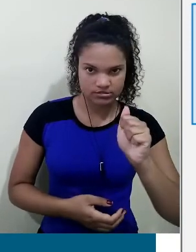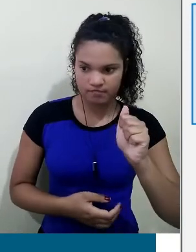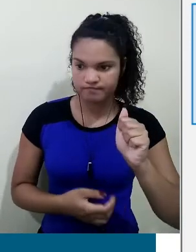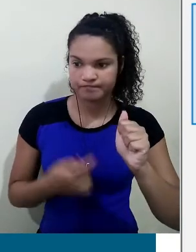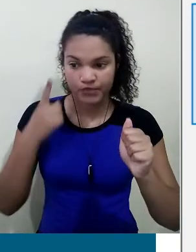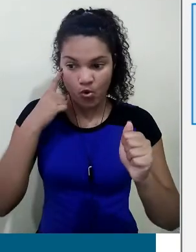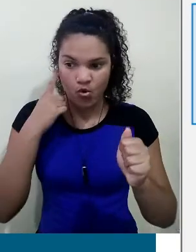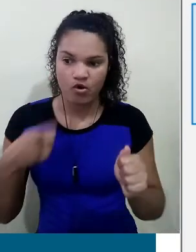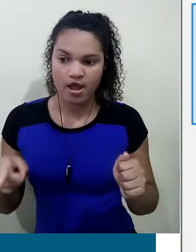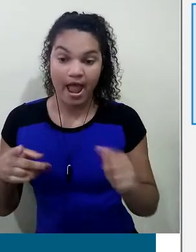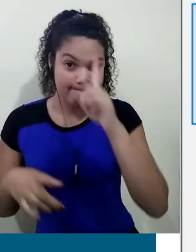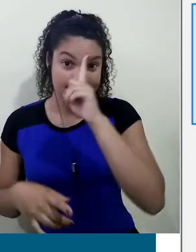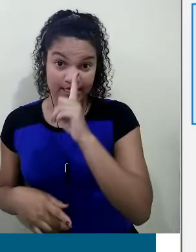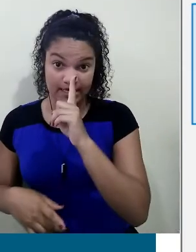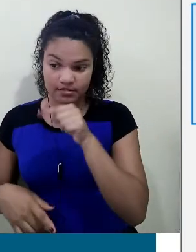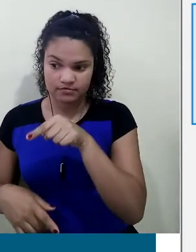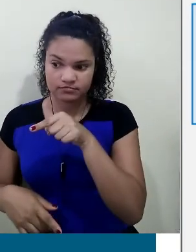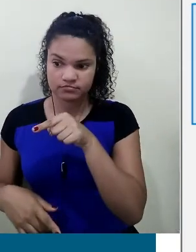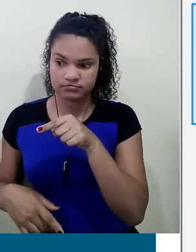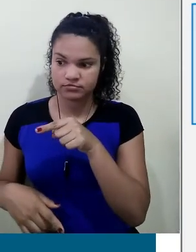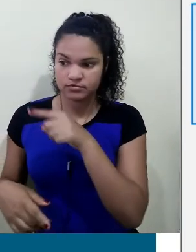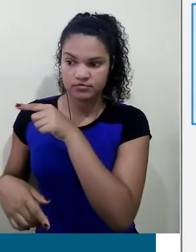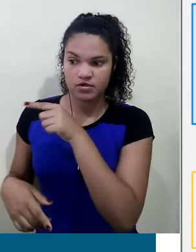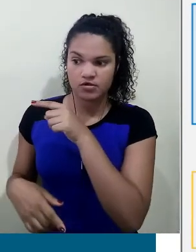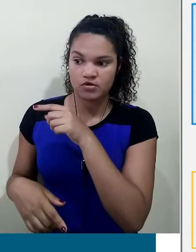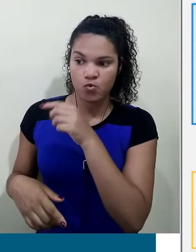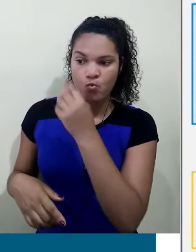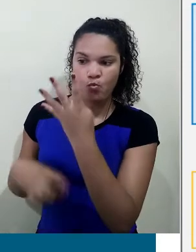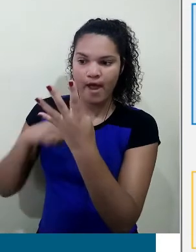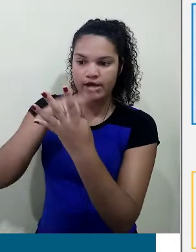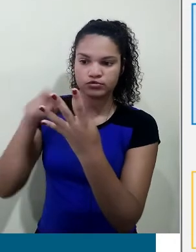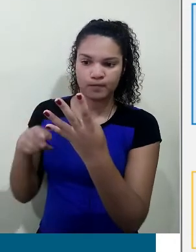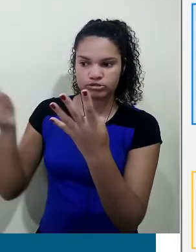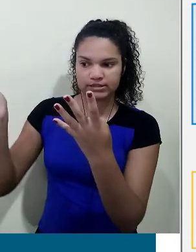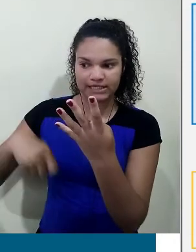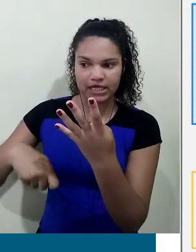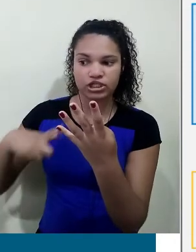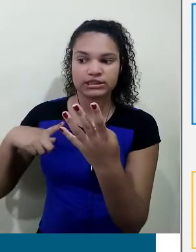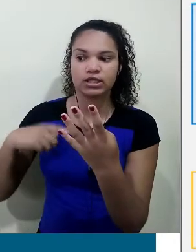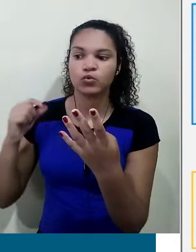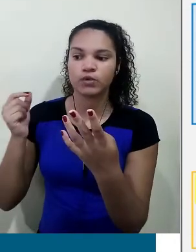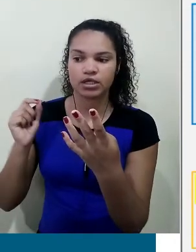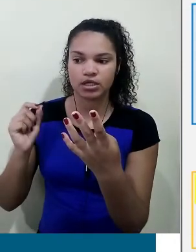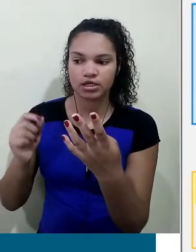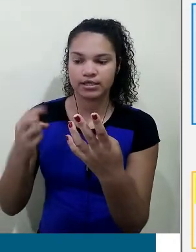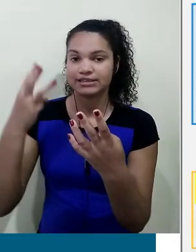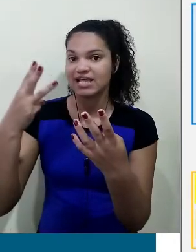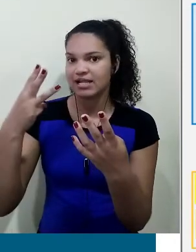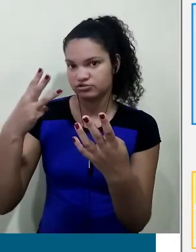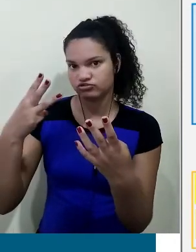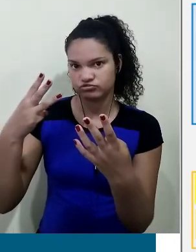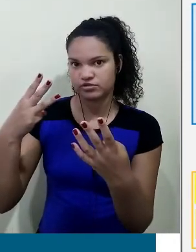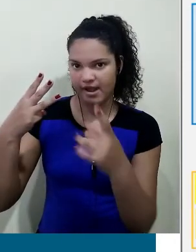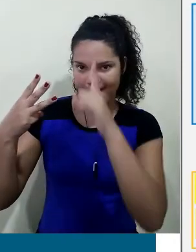cruzamento nascer indivíduos com sementes amarelas vem desse resultado aqui. Em 4 casos possíveis, eu tenho